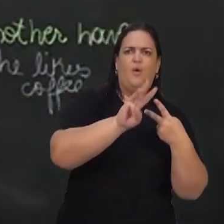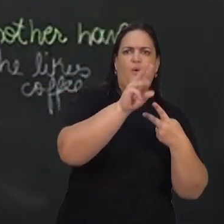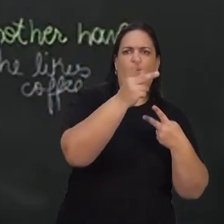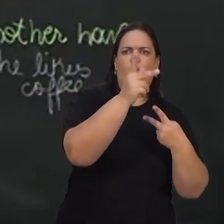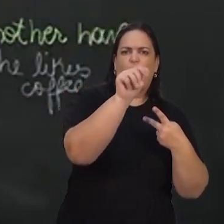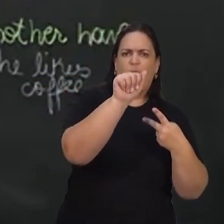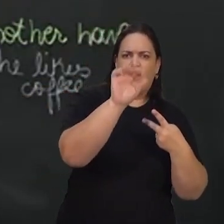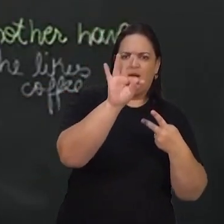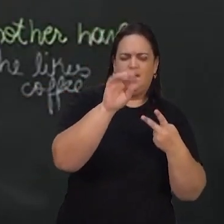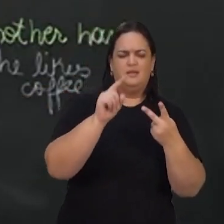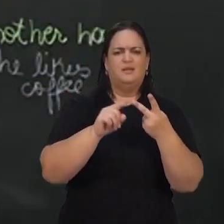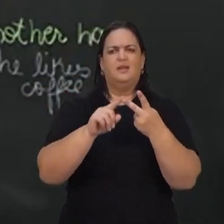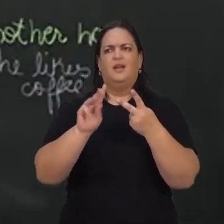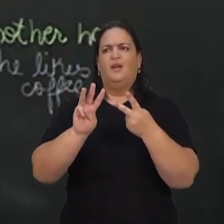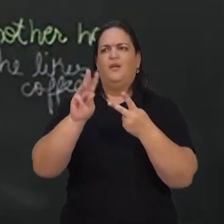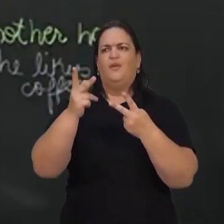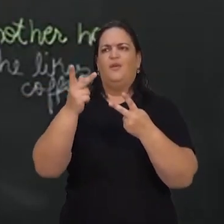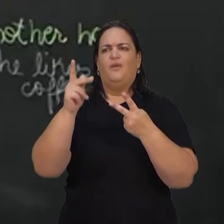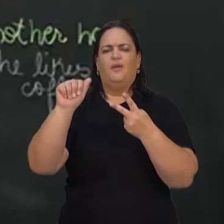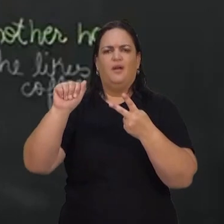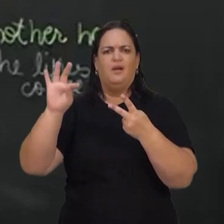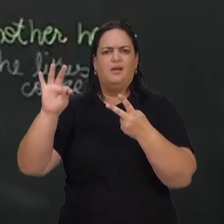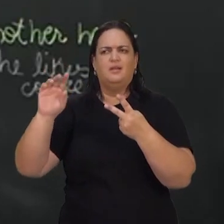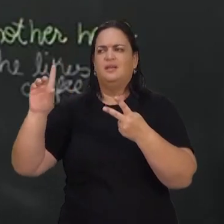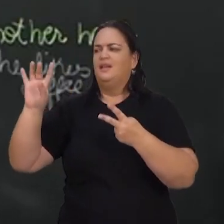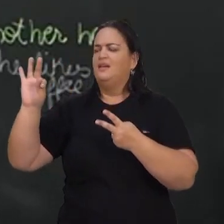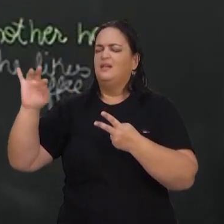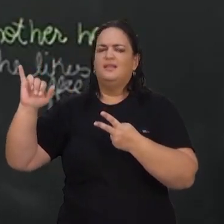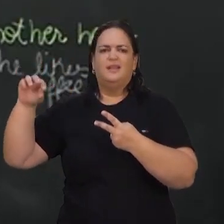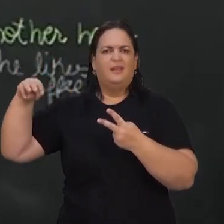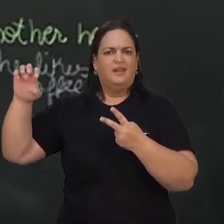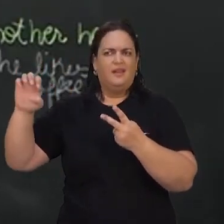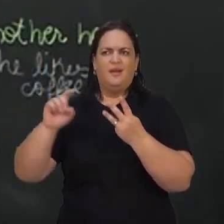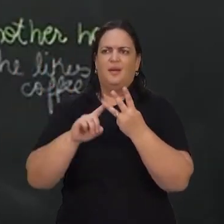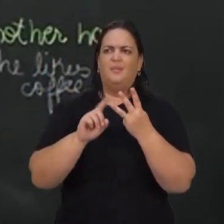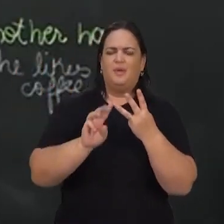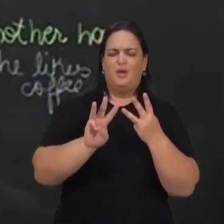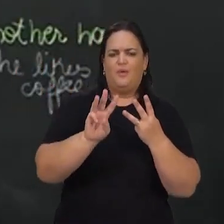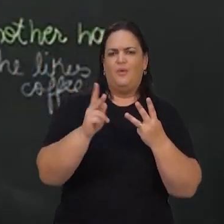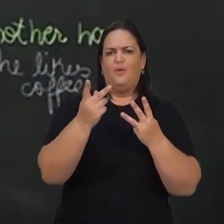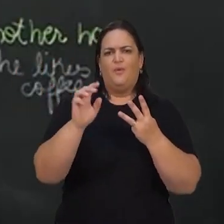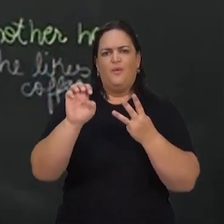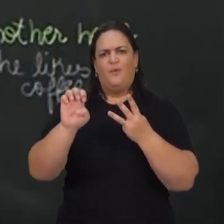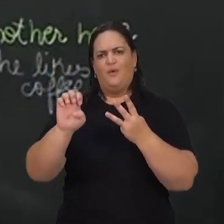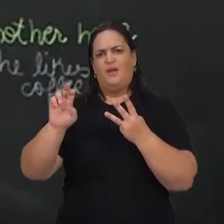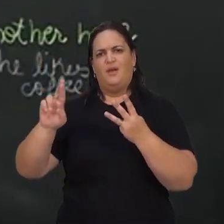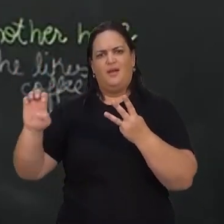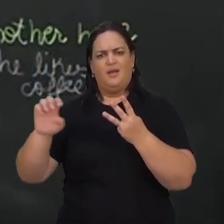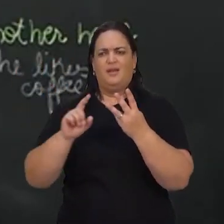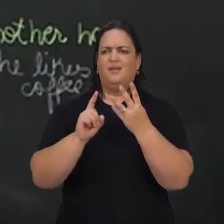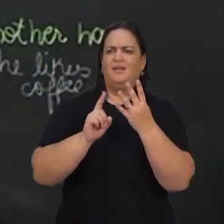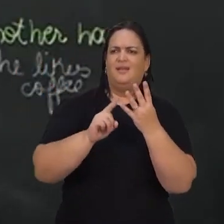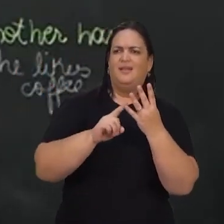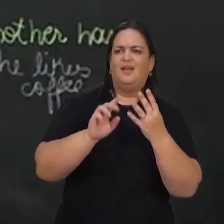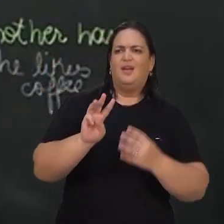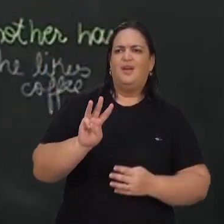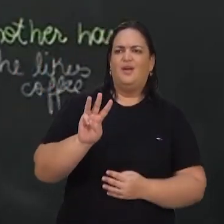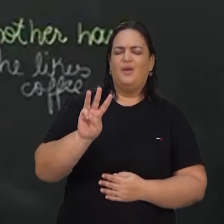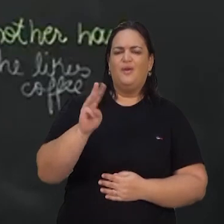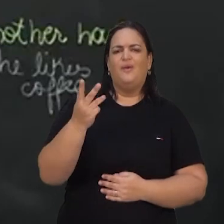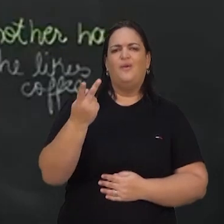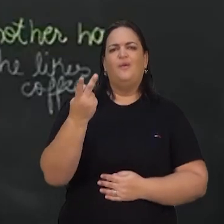depois ele virou where, que eu já marquei aqui para vocês, depois a gente entrou e conheceu o which, e por fim a gente viu que